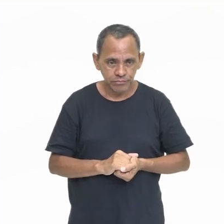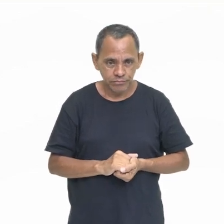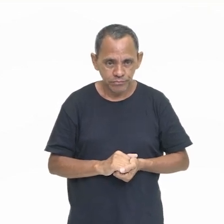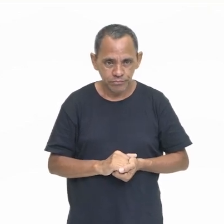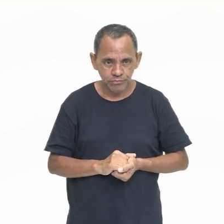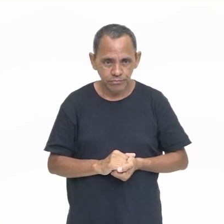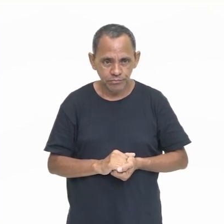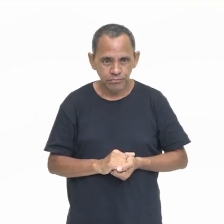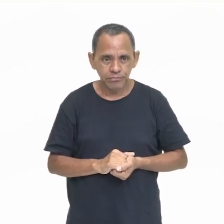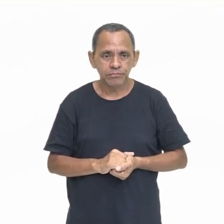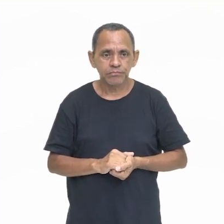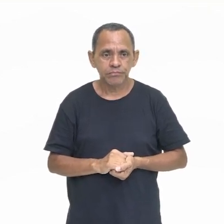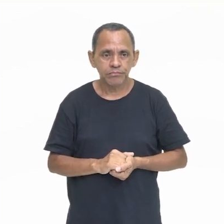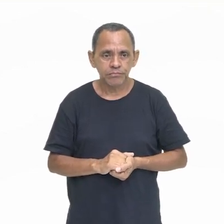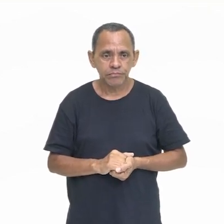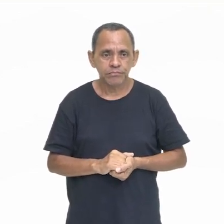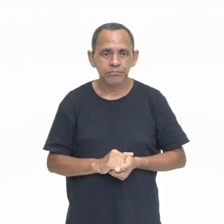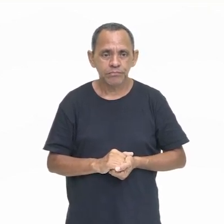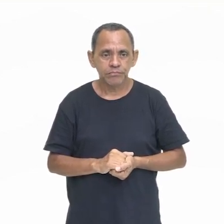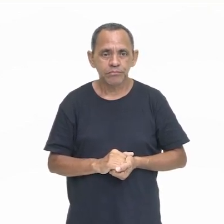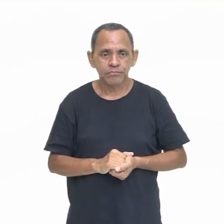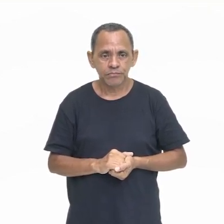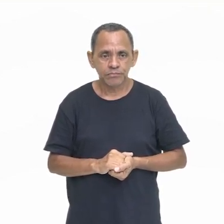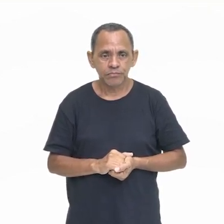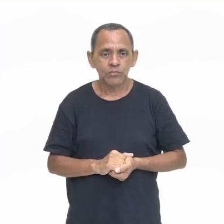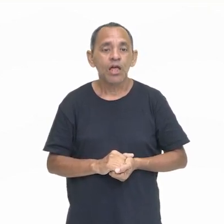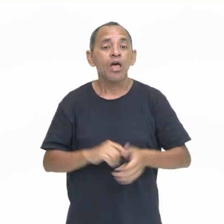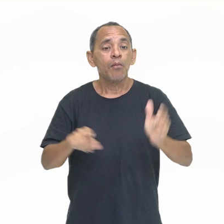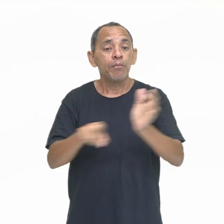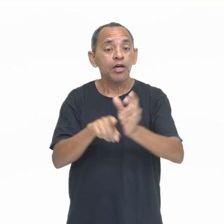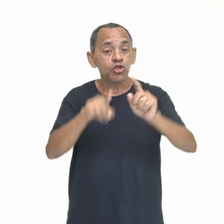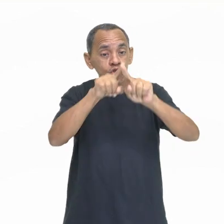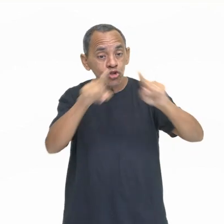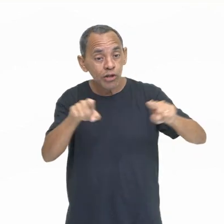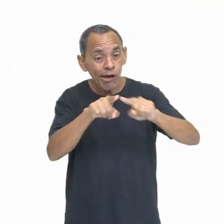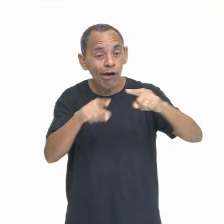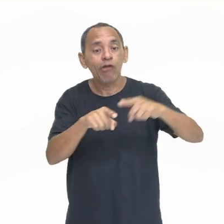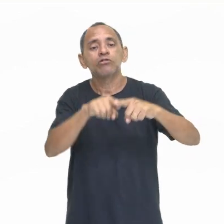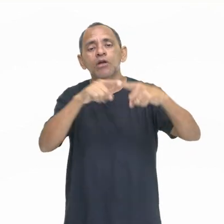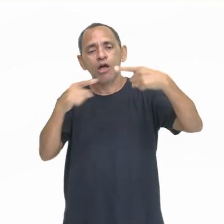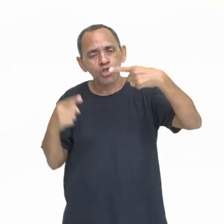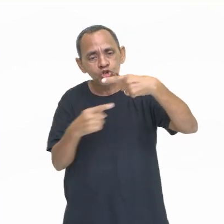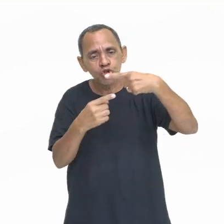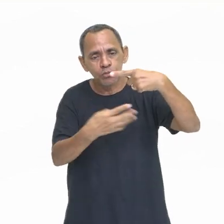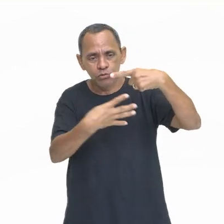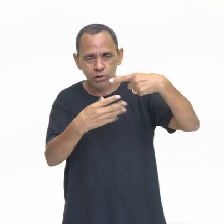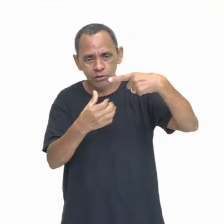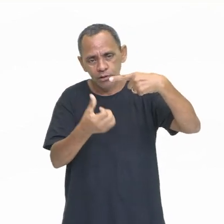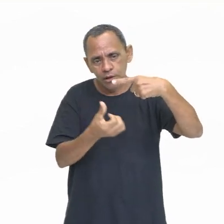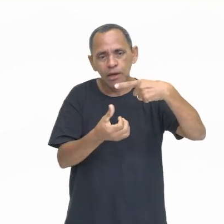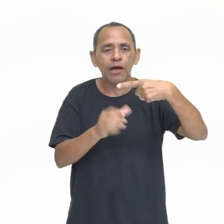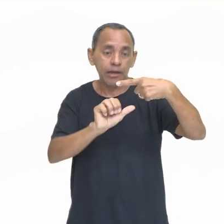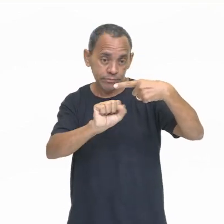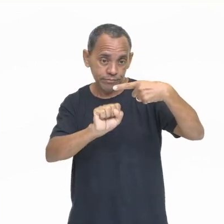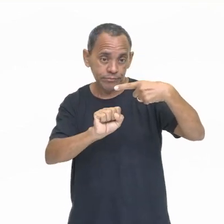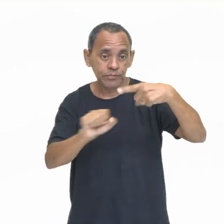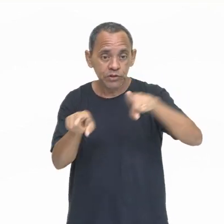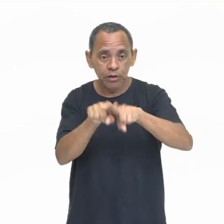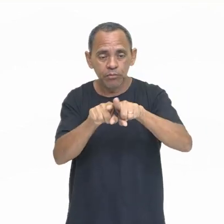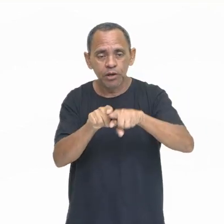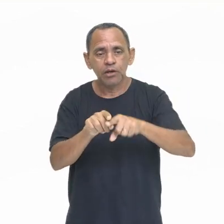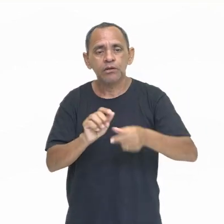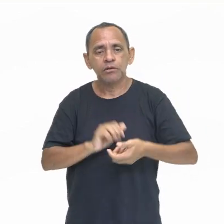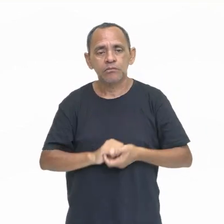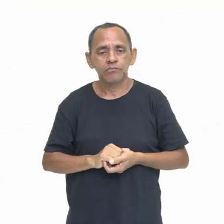do vértice é menos delta sobre 4a. Perceba o seguinte, ó, precisa saber o valor do delta. E esse delta, pessoal, é o mesmo delta que